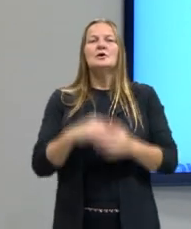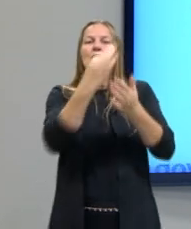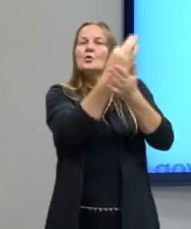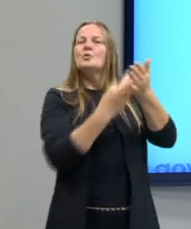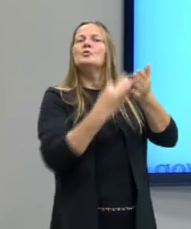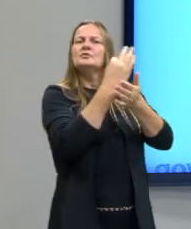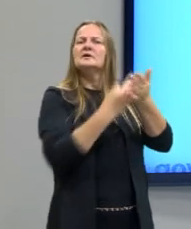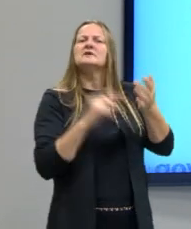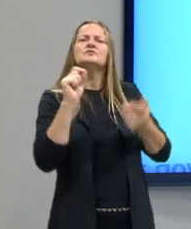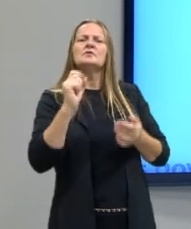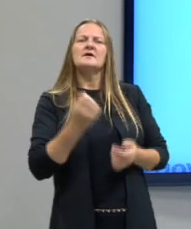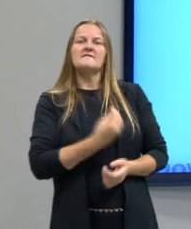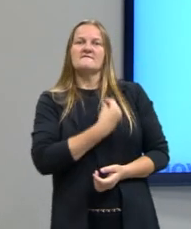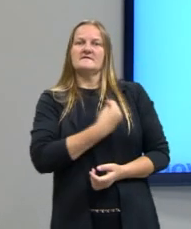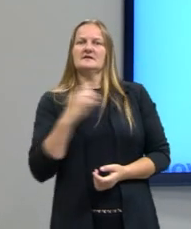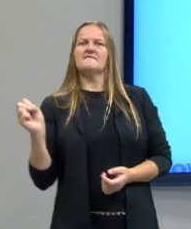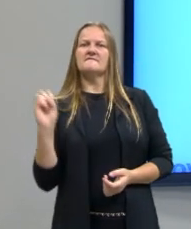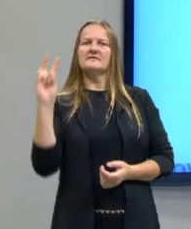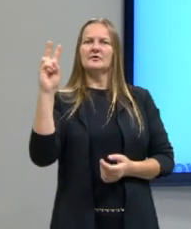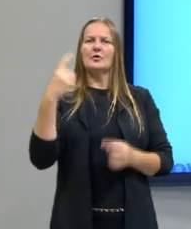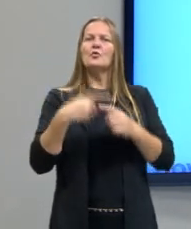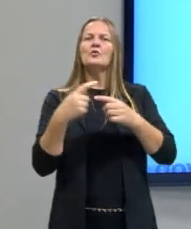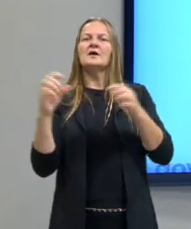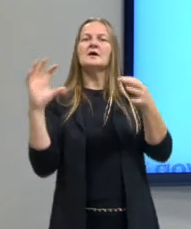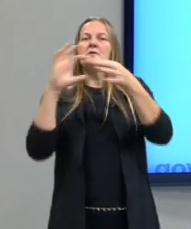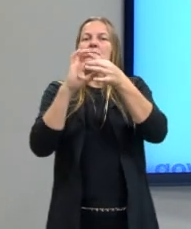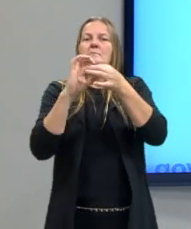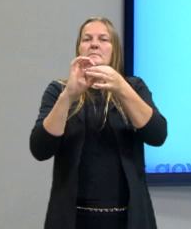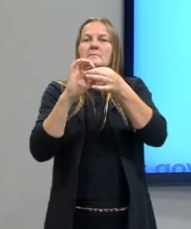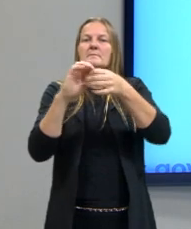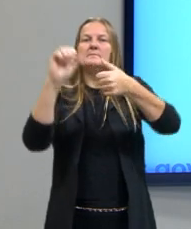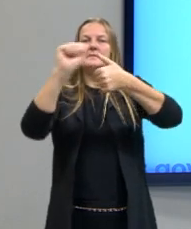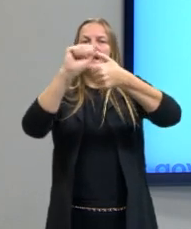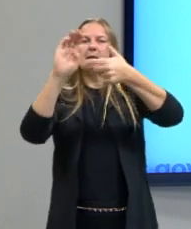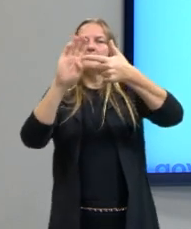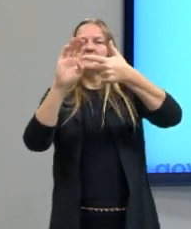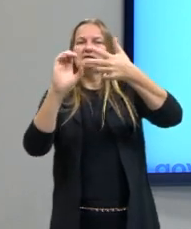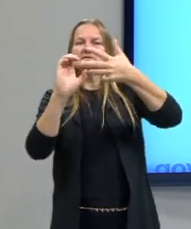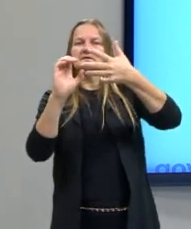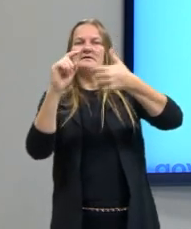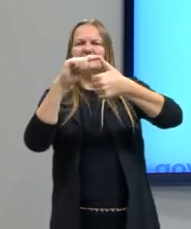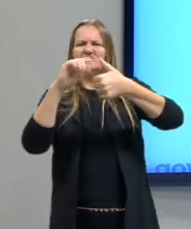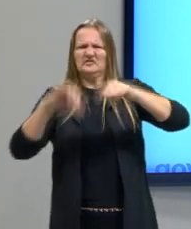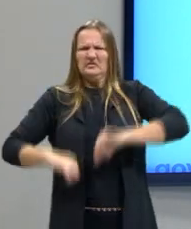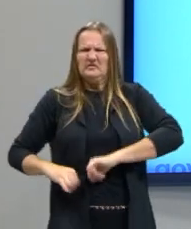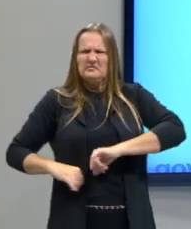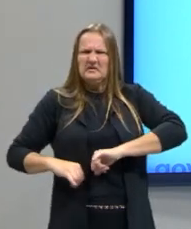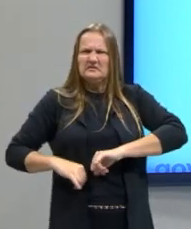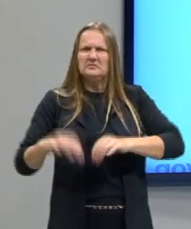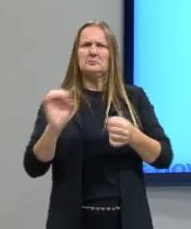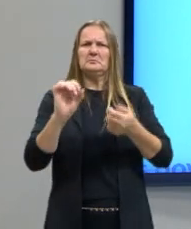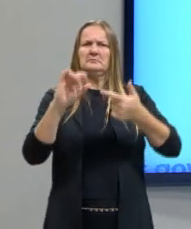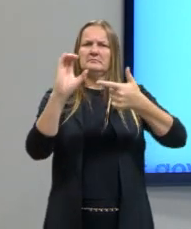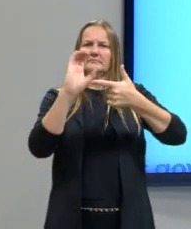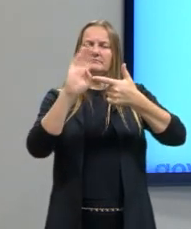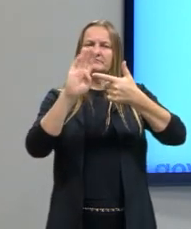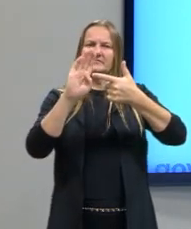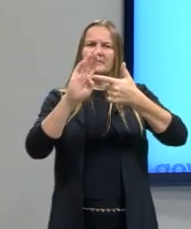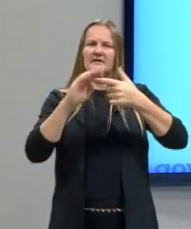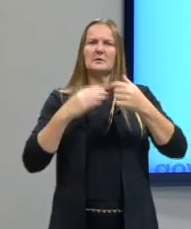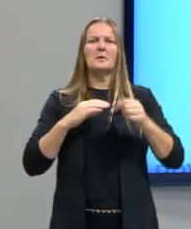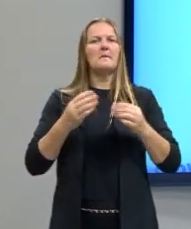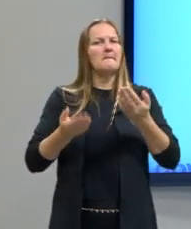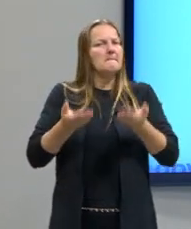que a vida virtuosa está associada a aceitação do sofrimento não moderação dos